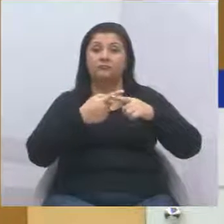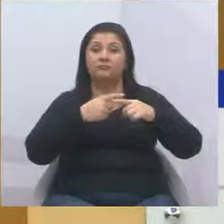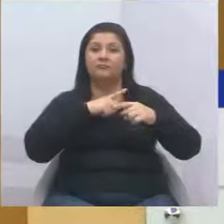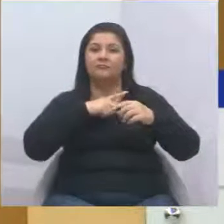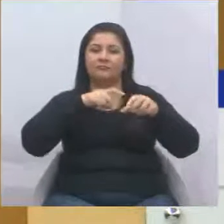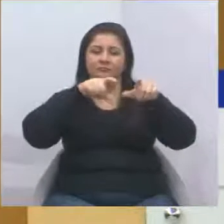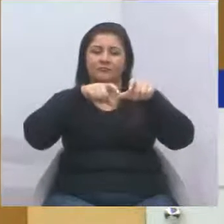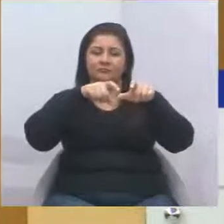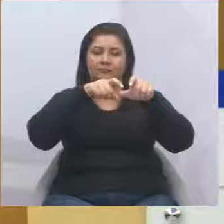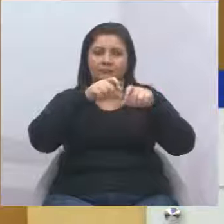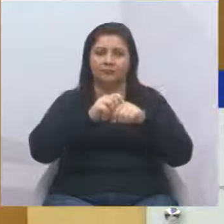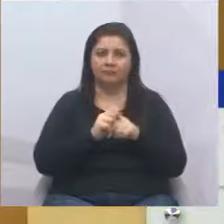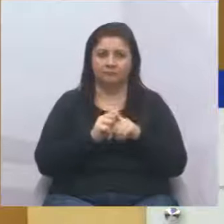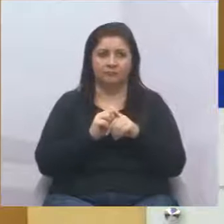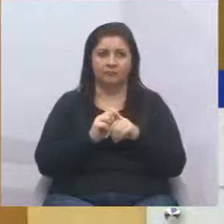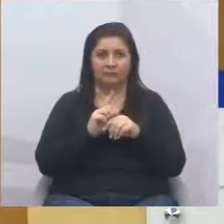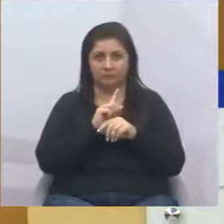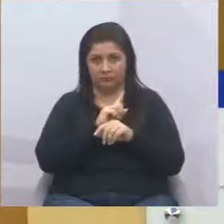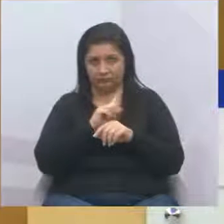exceto